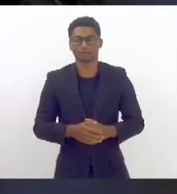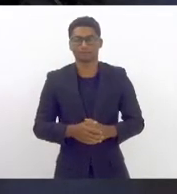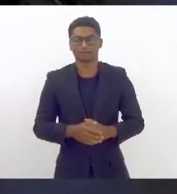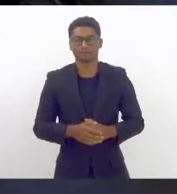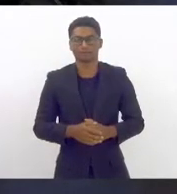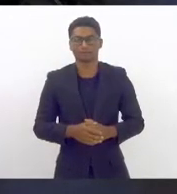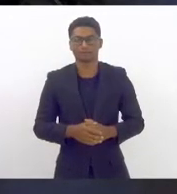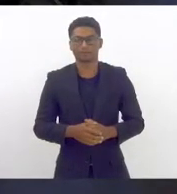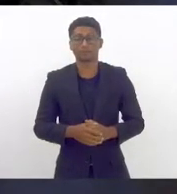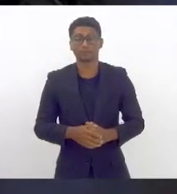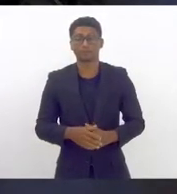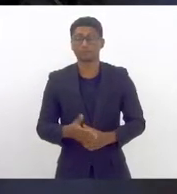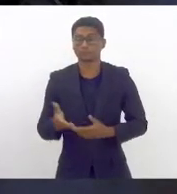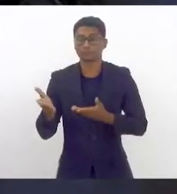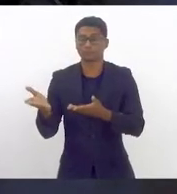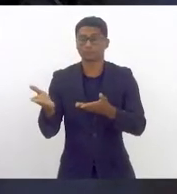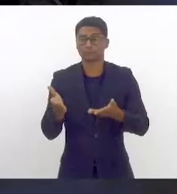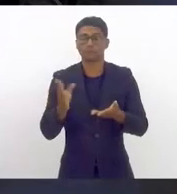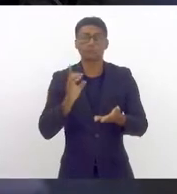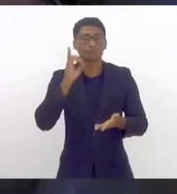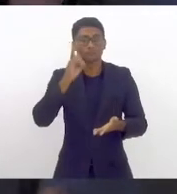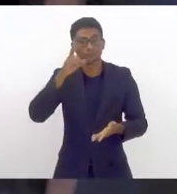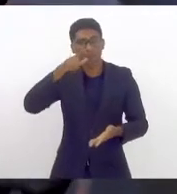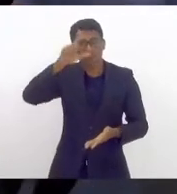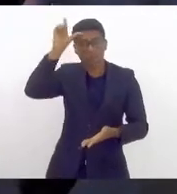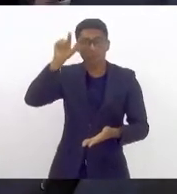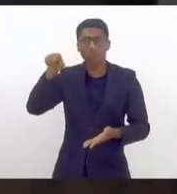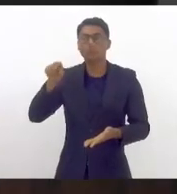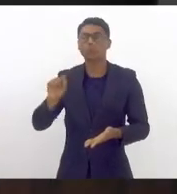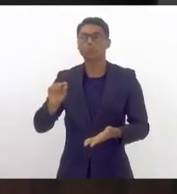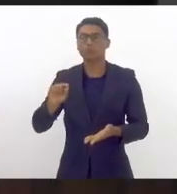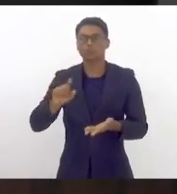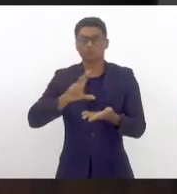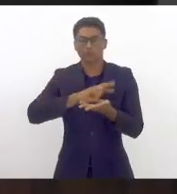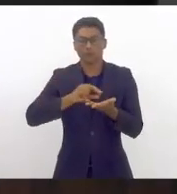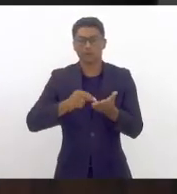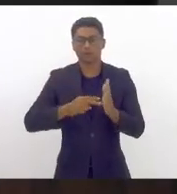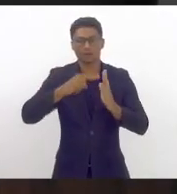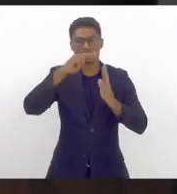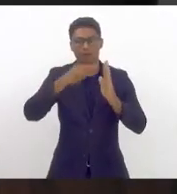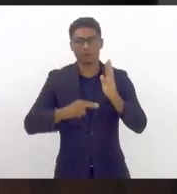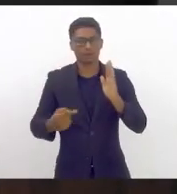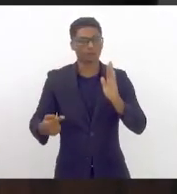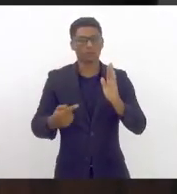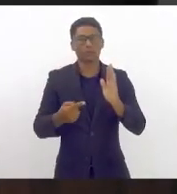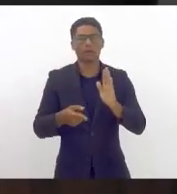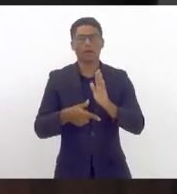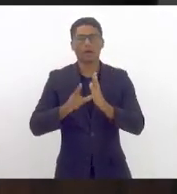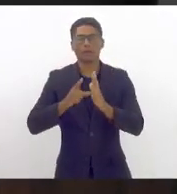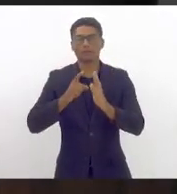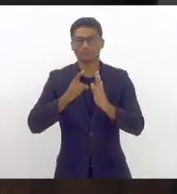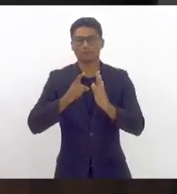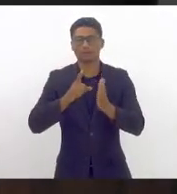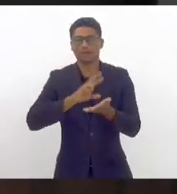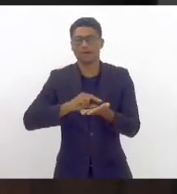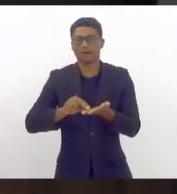a presidência convida o senhor Deputado Luiz Paulo para fazer a leitura da ata da sessão anterior